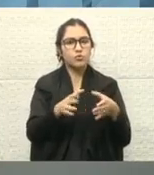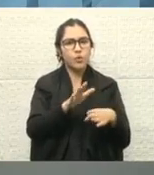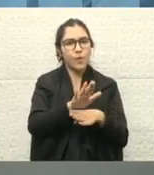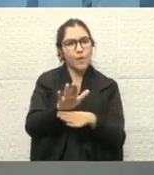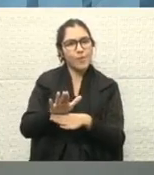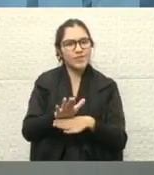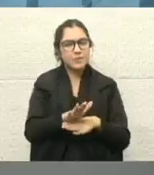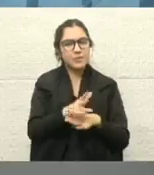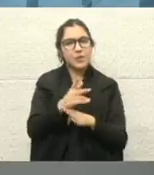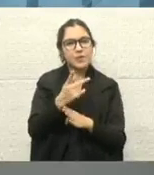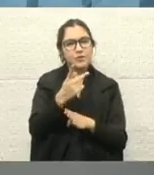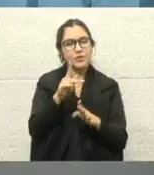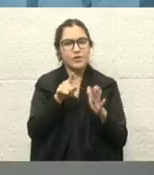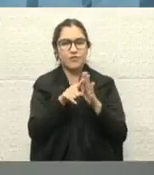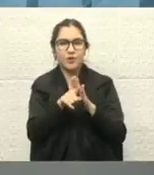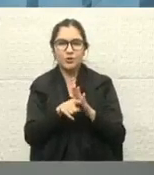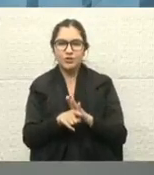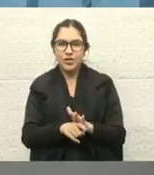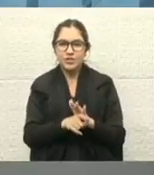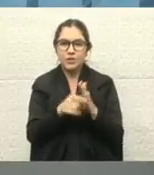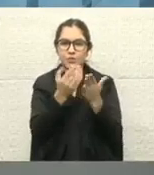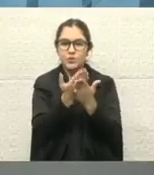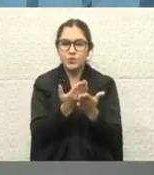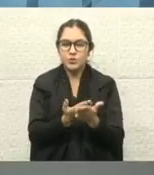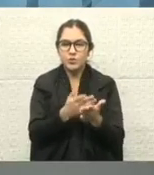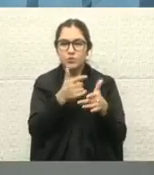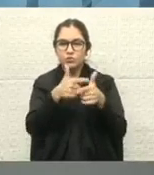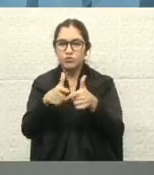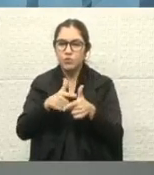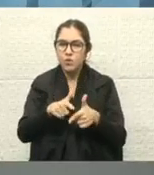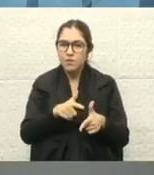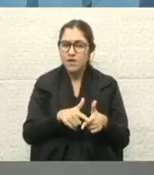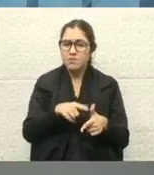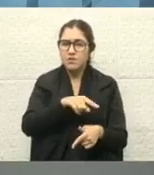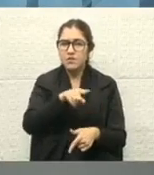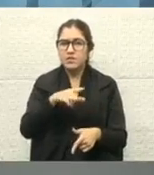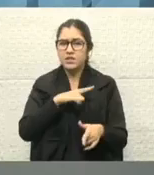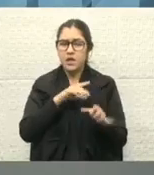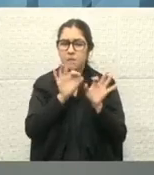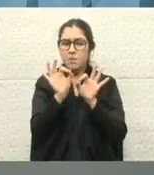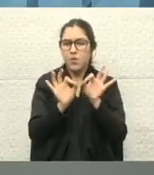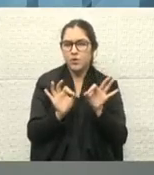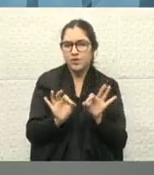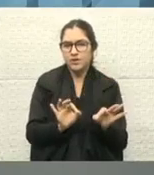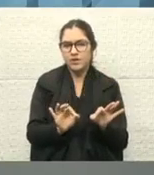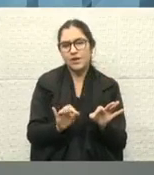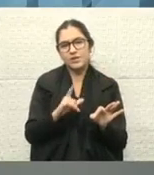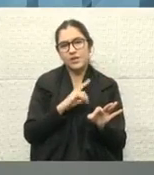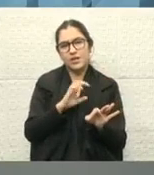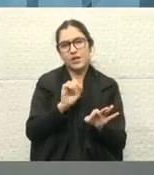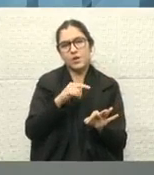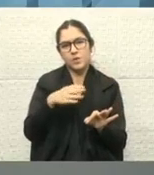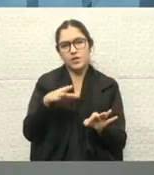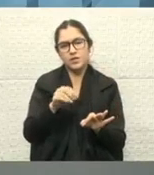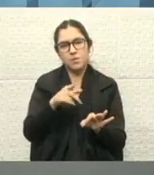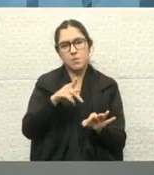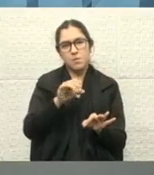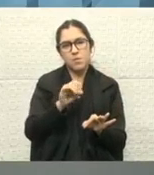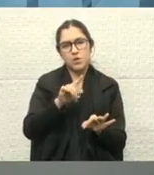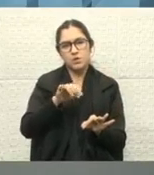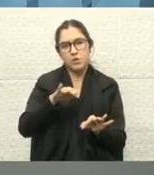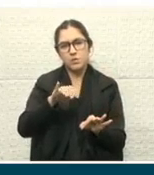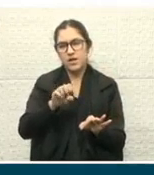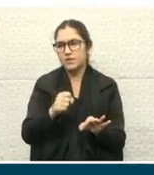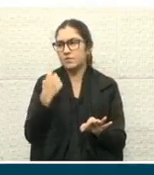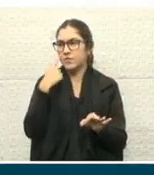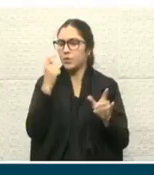contribui para a investigação, para o estudo de problemas que são modelados por equações polinomiais. Então, vamos